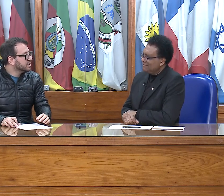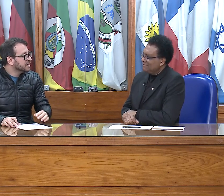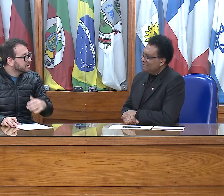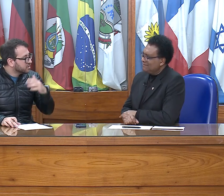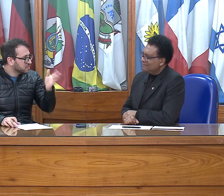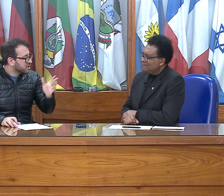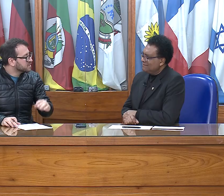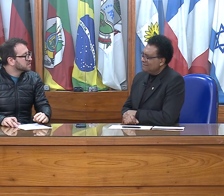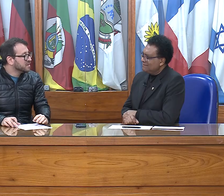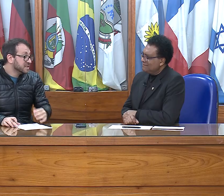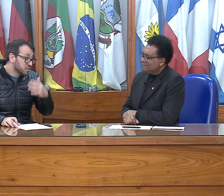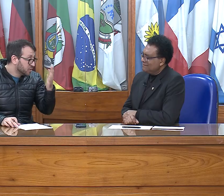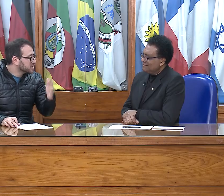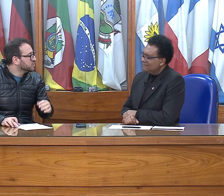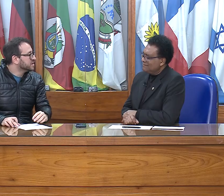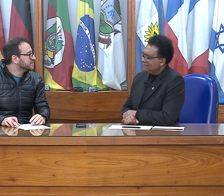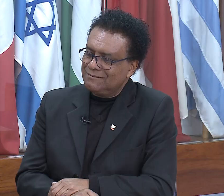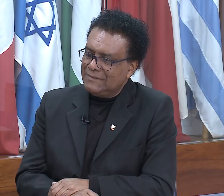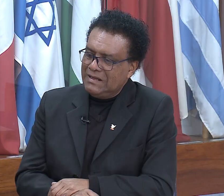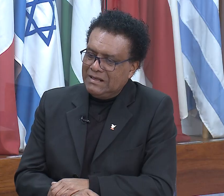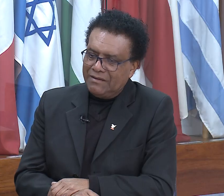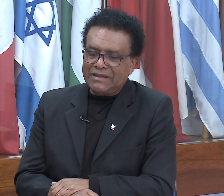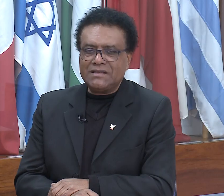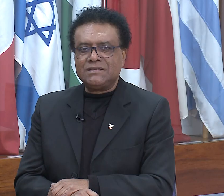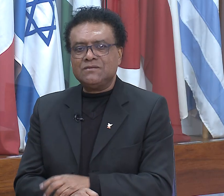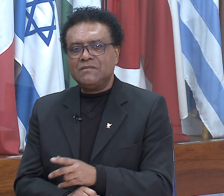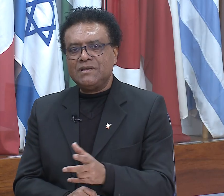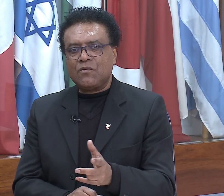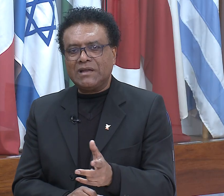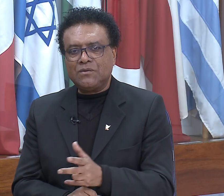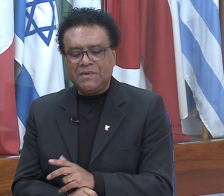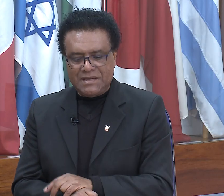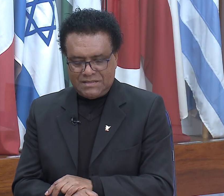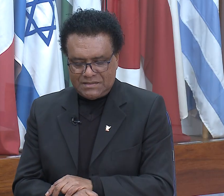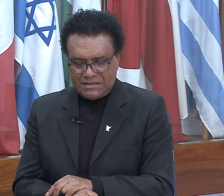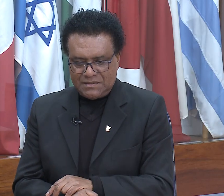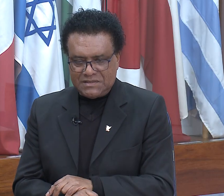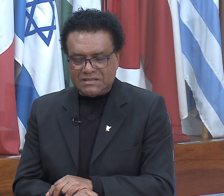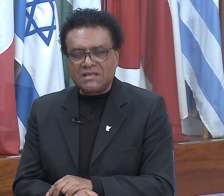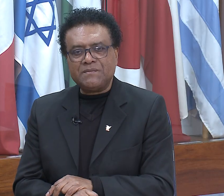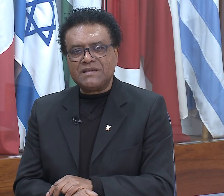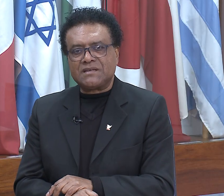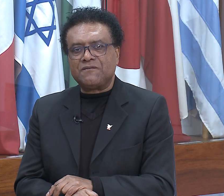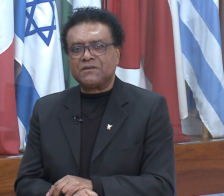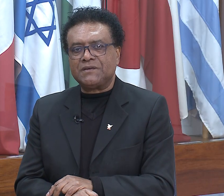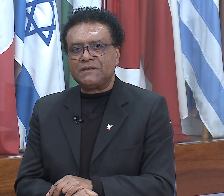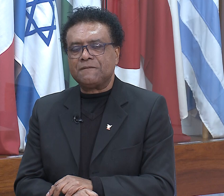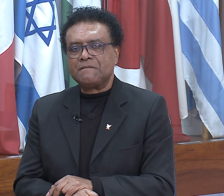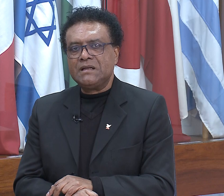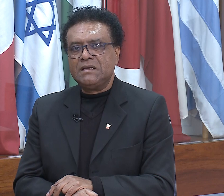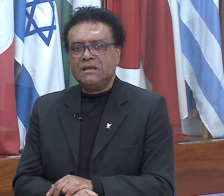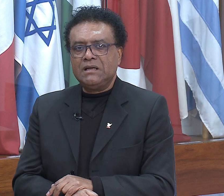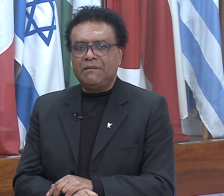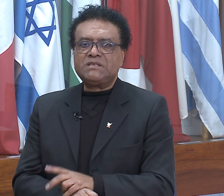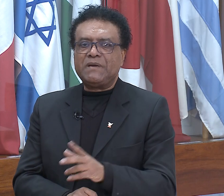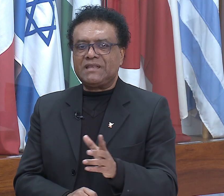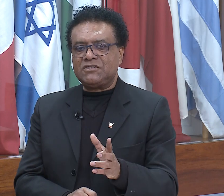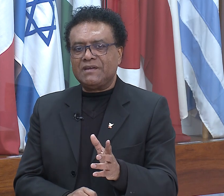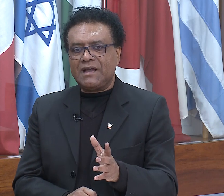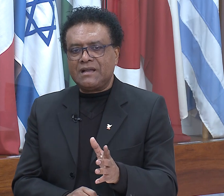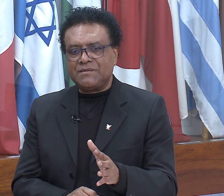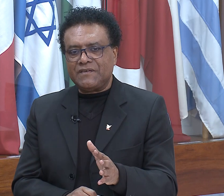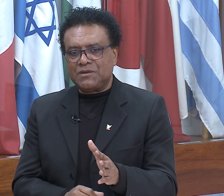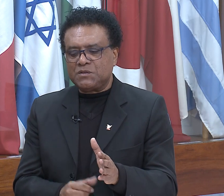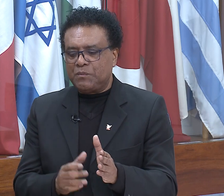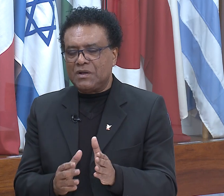legislatura para os próximos meses para o próximo ano na verdade um ano e quatro meses né são 16 meses que falta ainda a minha